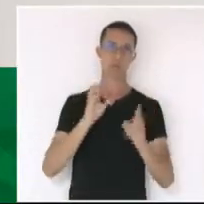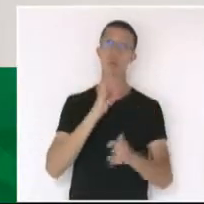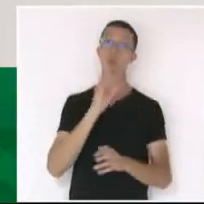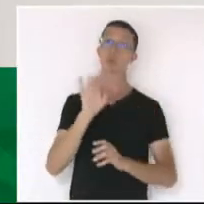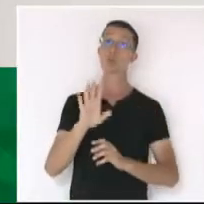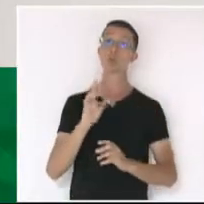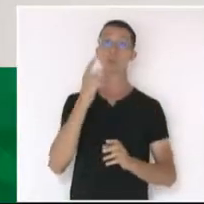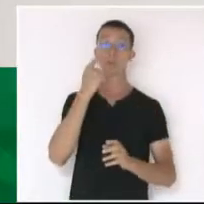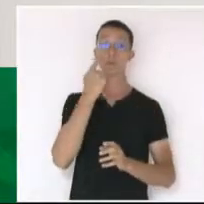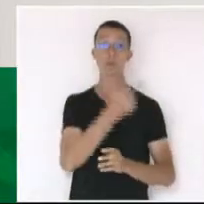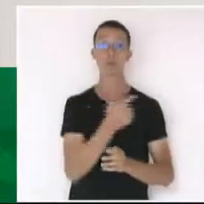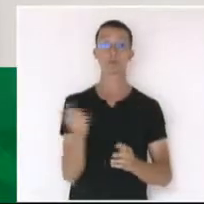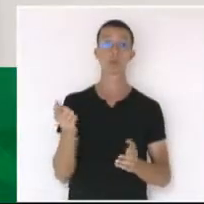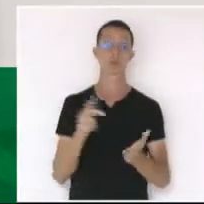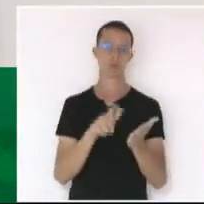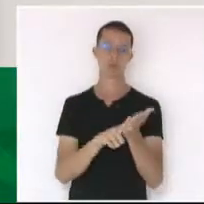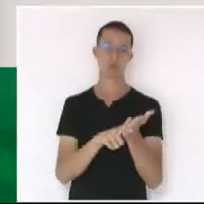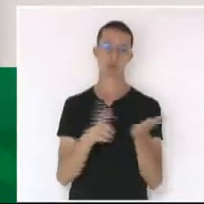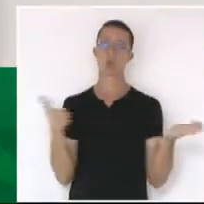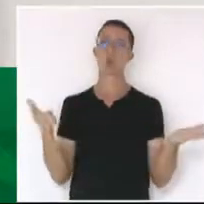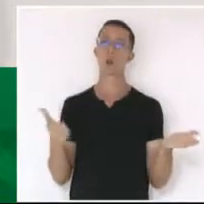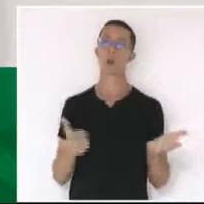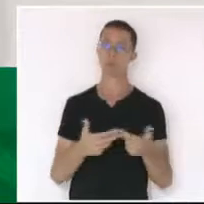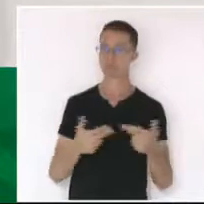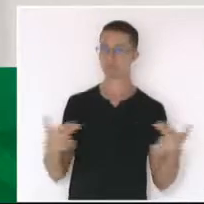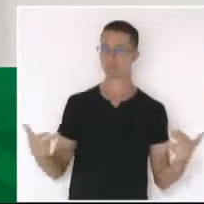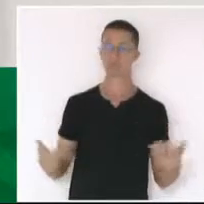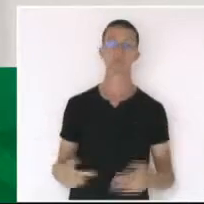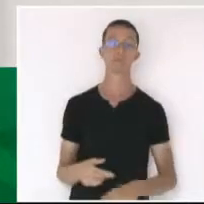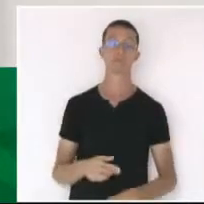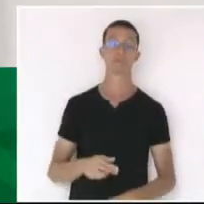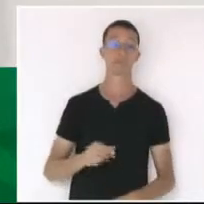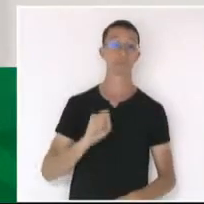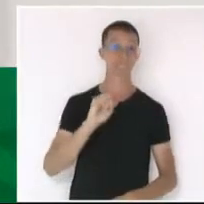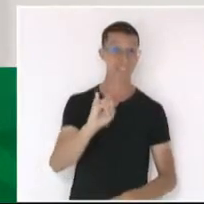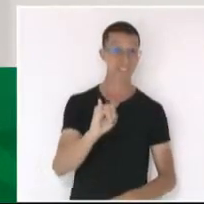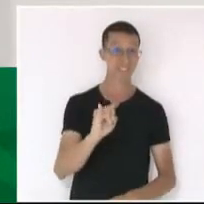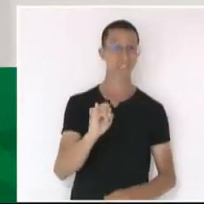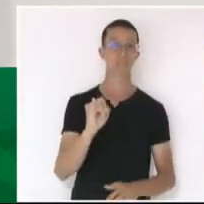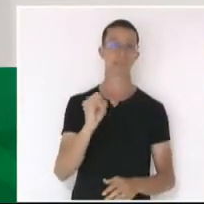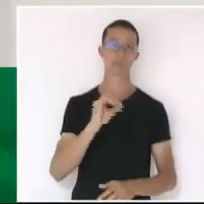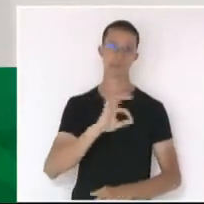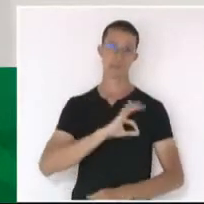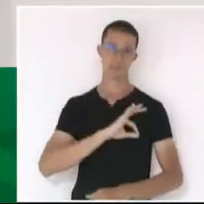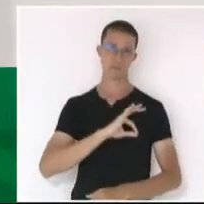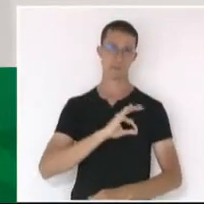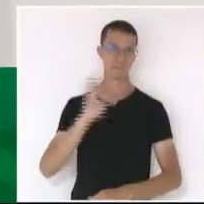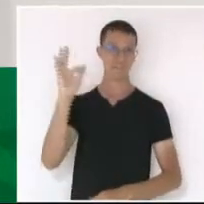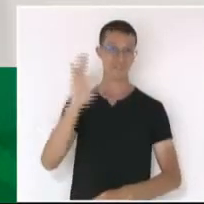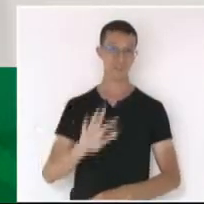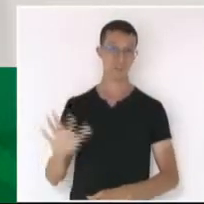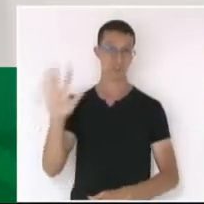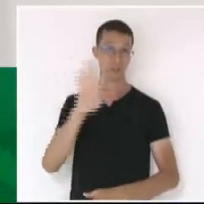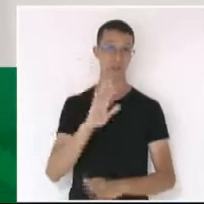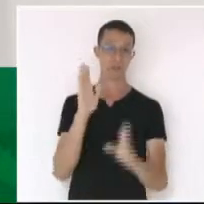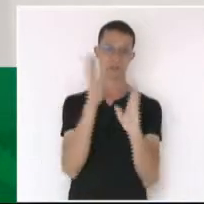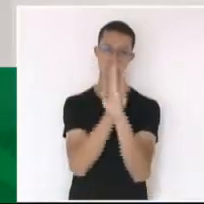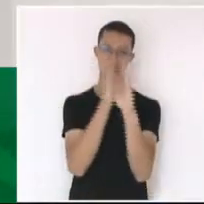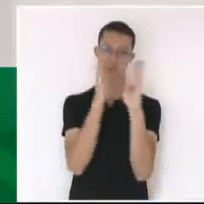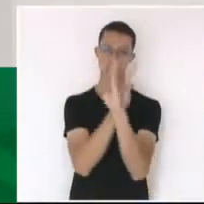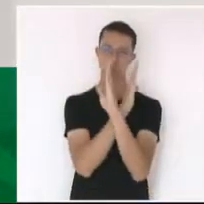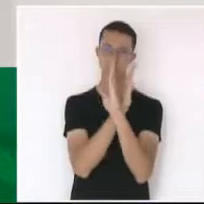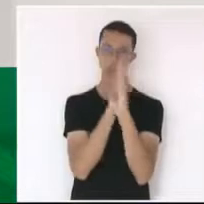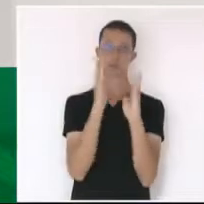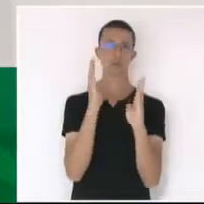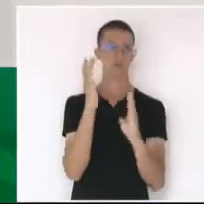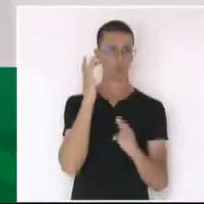imprensa e não vou fazer esse juízo o fato é que se a Polícia Federal está investigando ele é o o fato deve ser